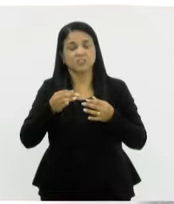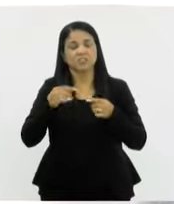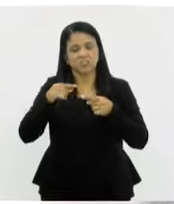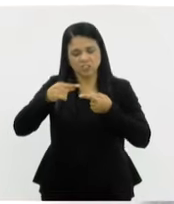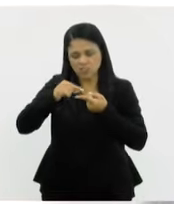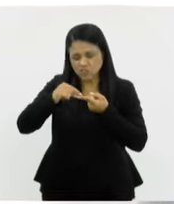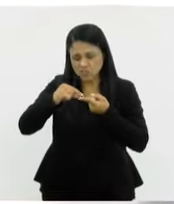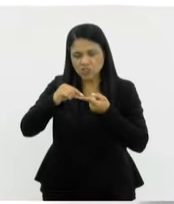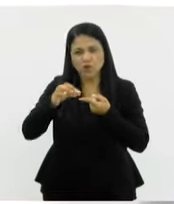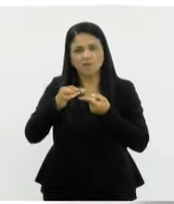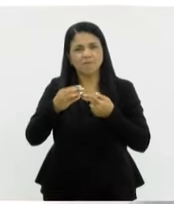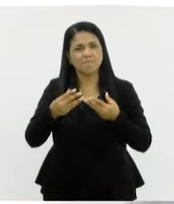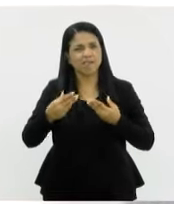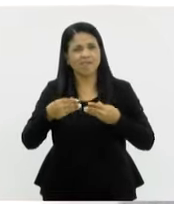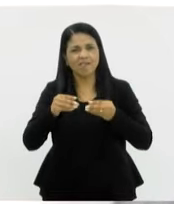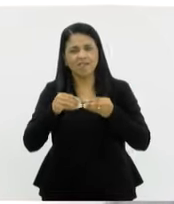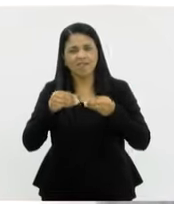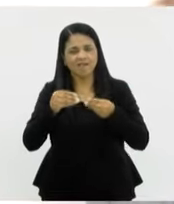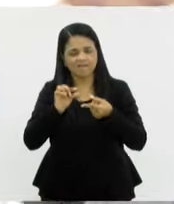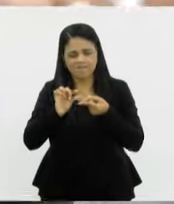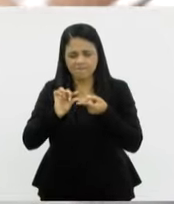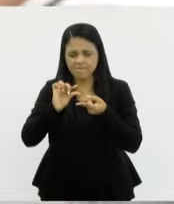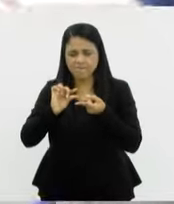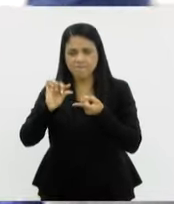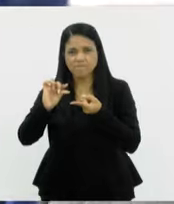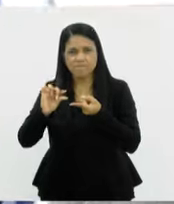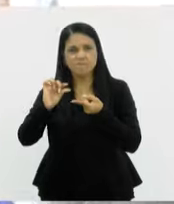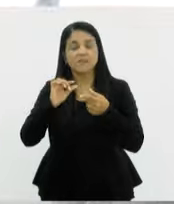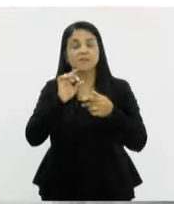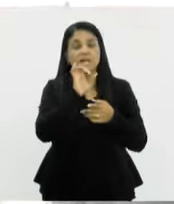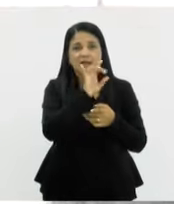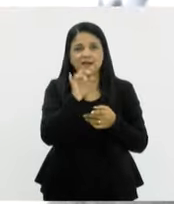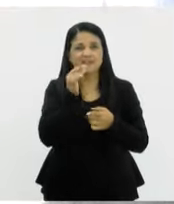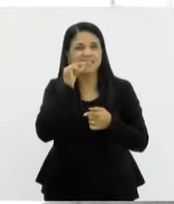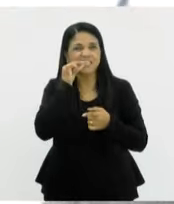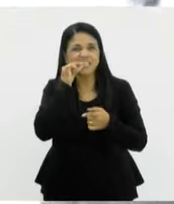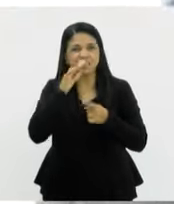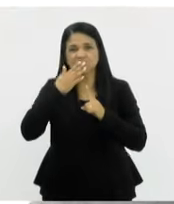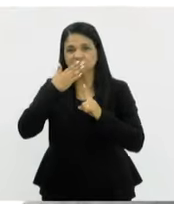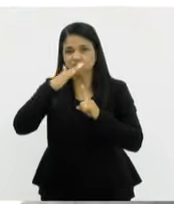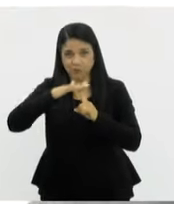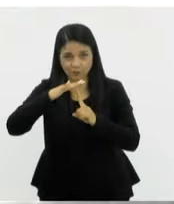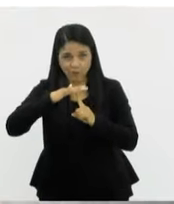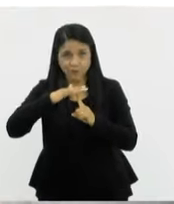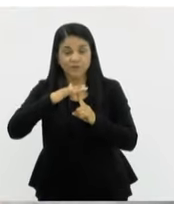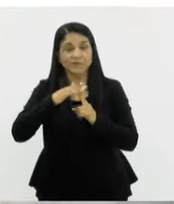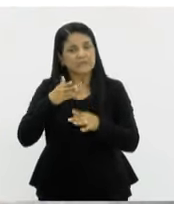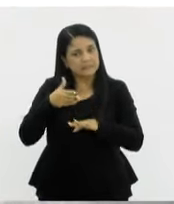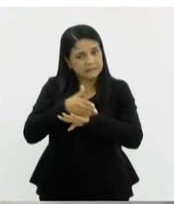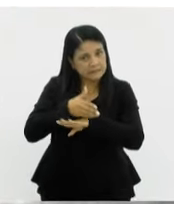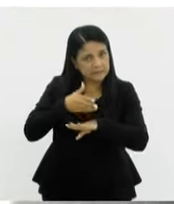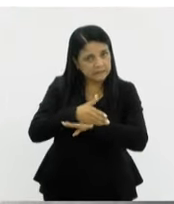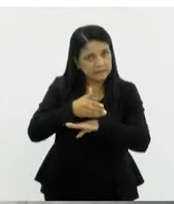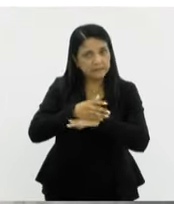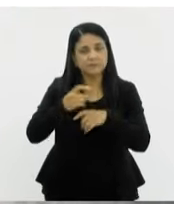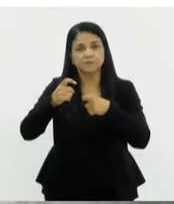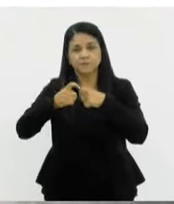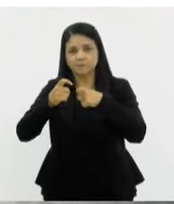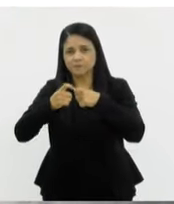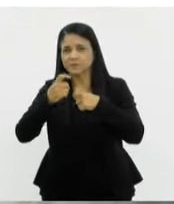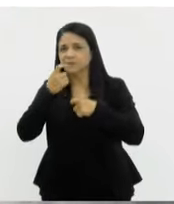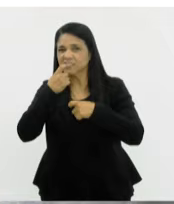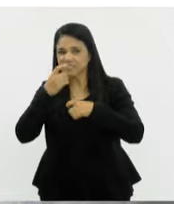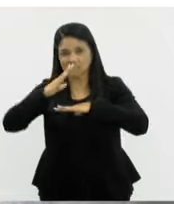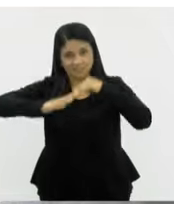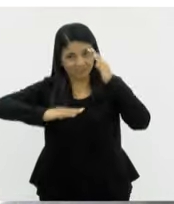macia, as cerdas do tamanho ideal para cada dentição. As idas periódicas também ao dentista